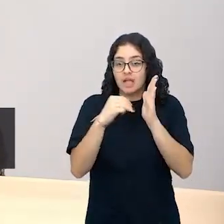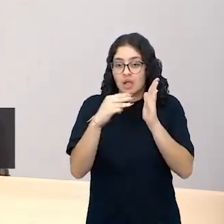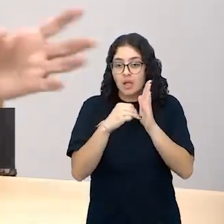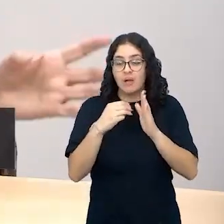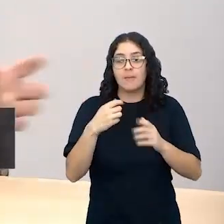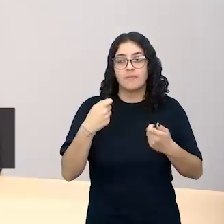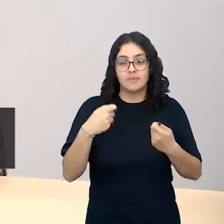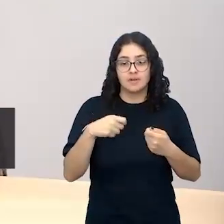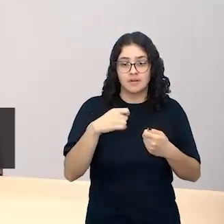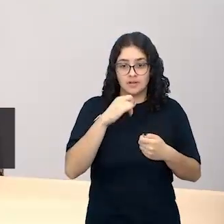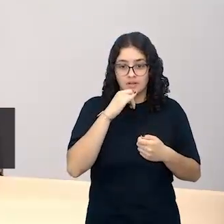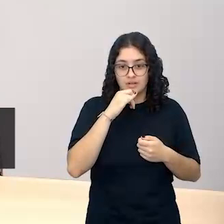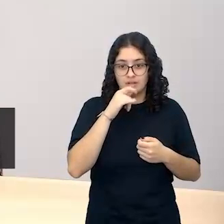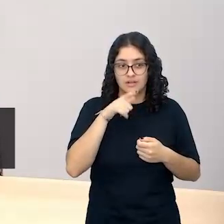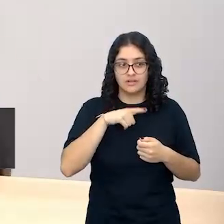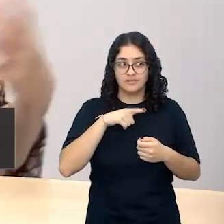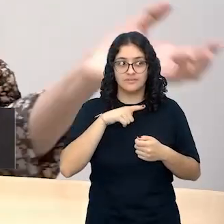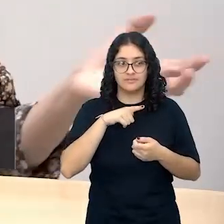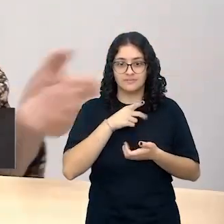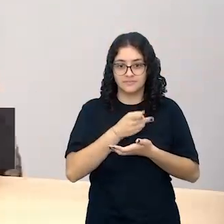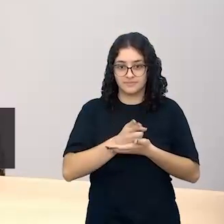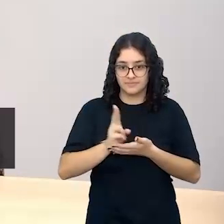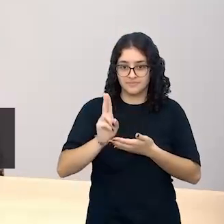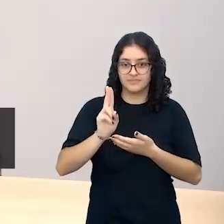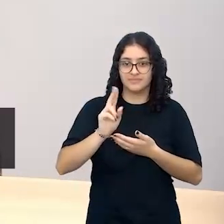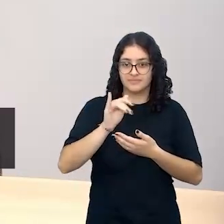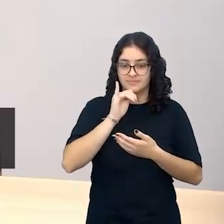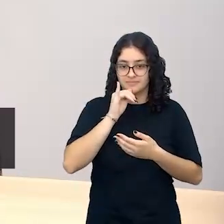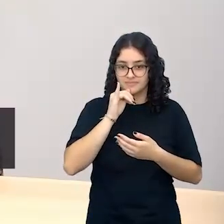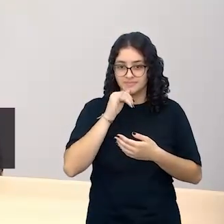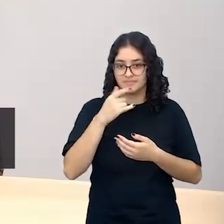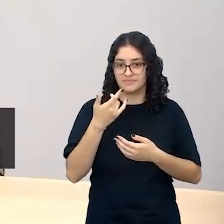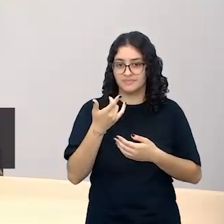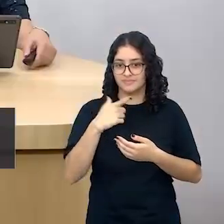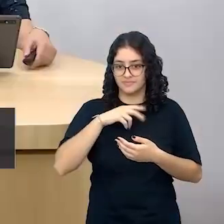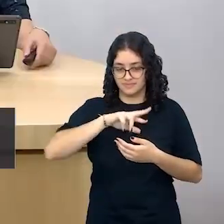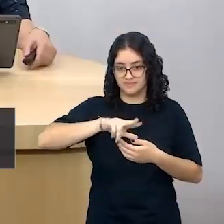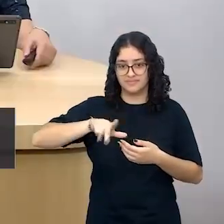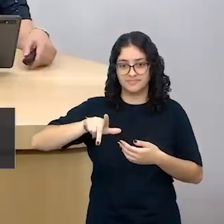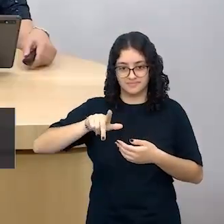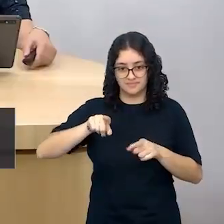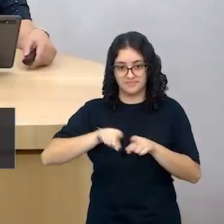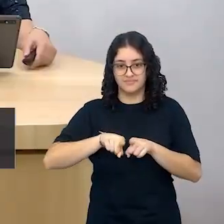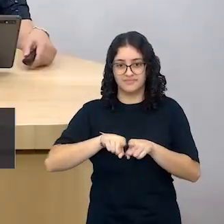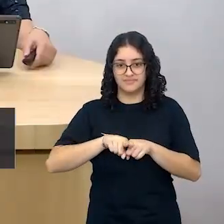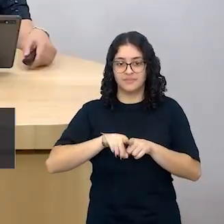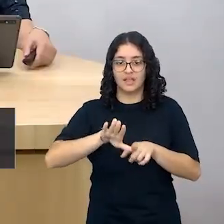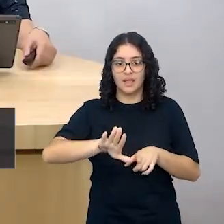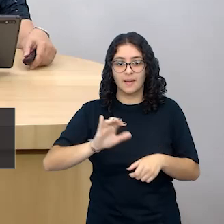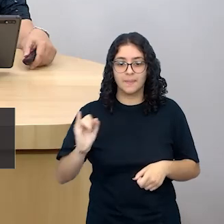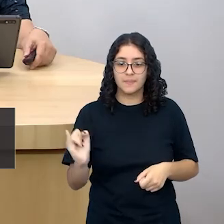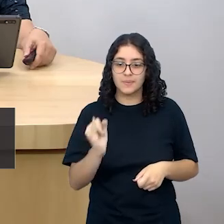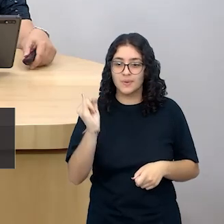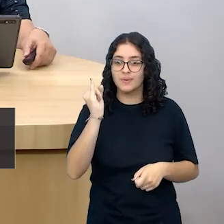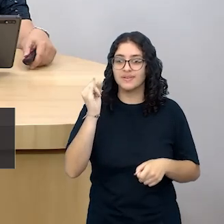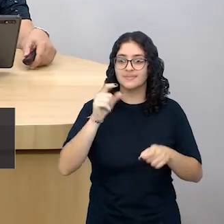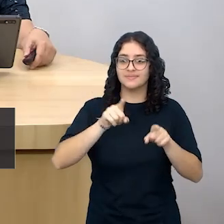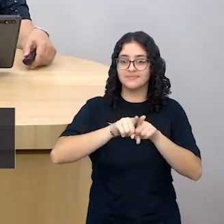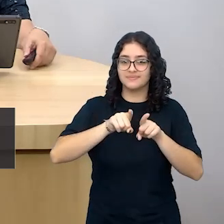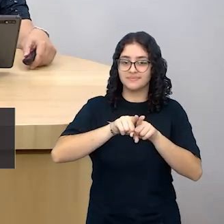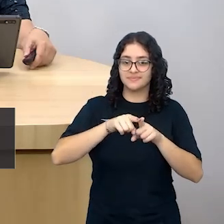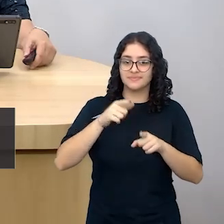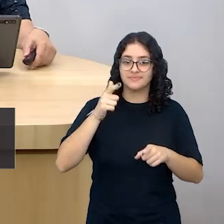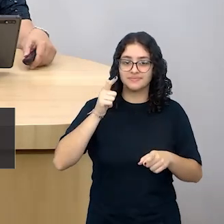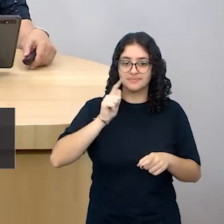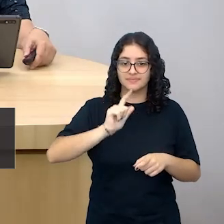muito, por exemplo, em universidades. Você já participou de vários seminários? Vários Eu também. seminários. Mas é importante para também aumentar o